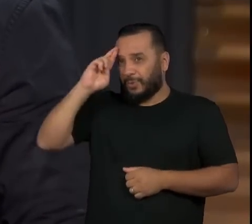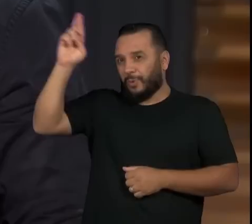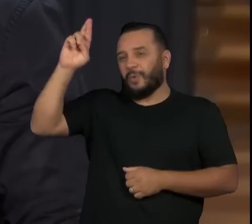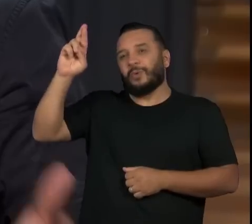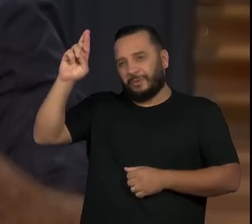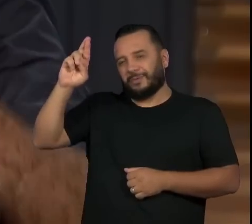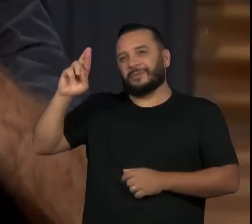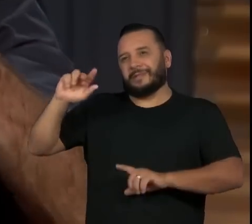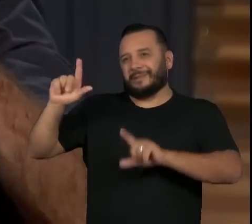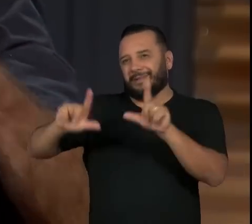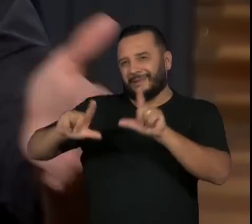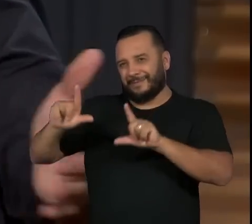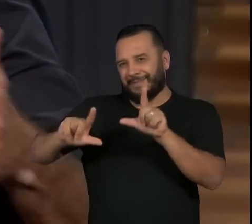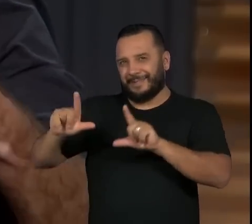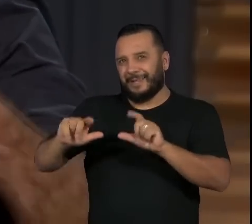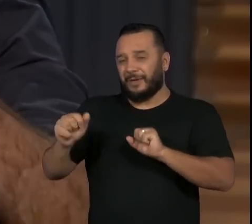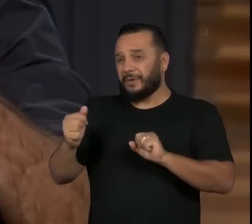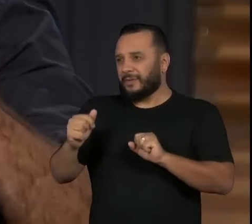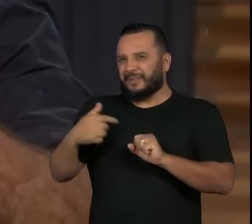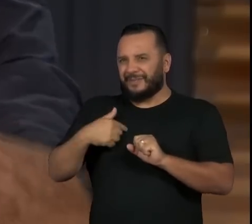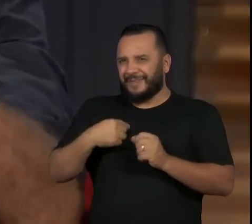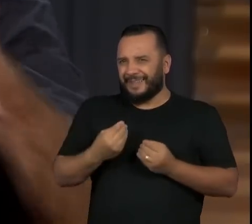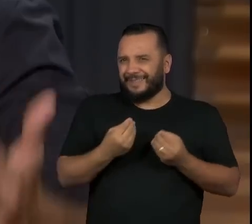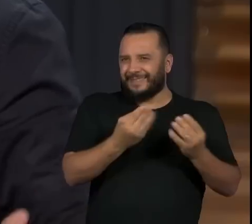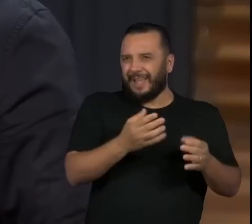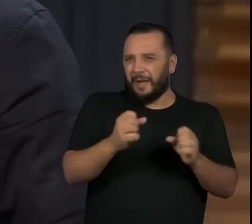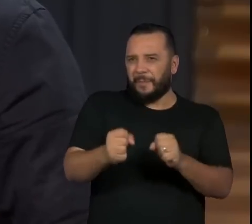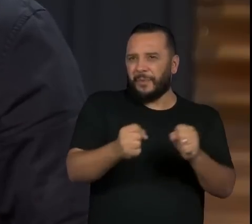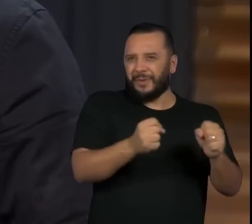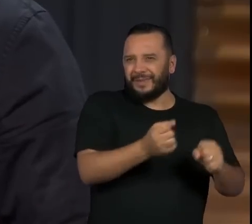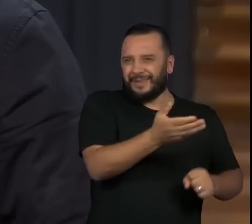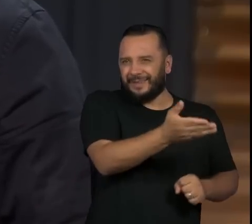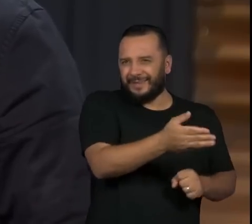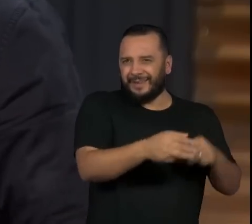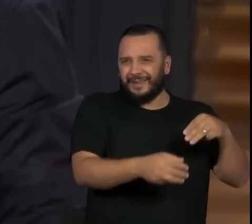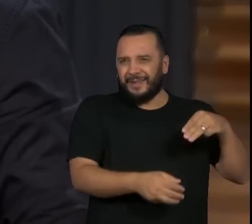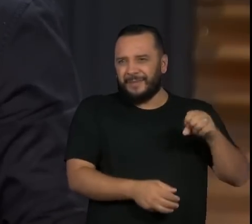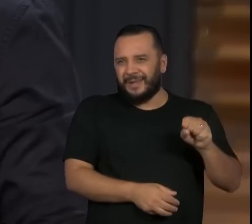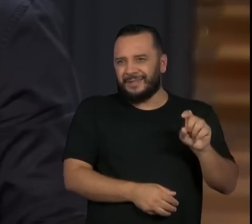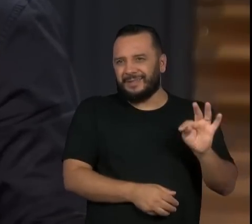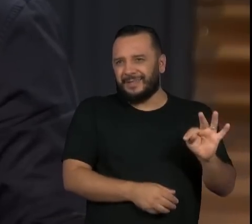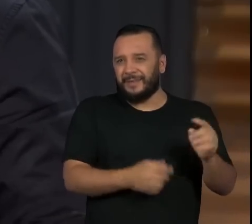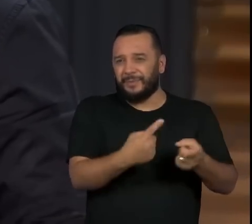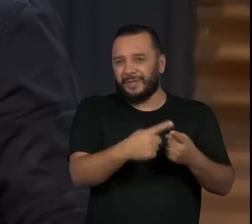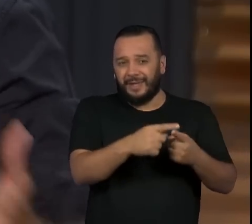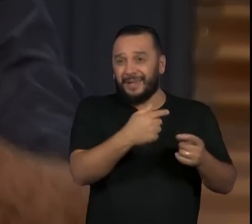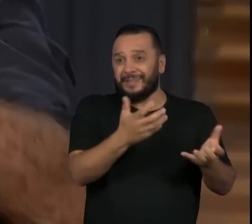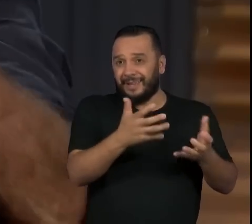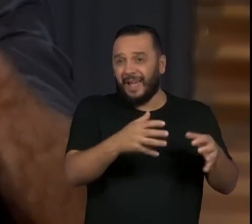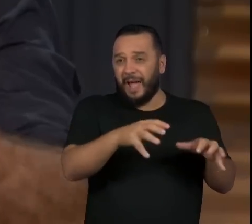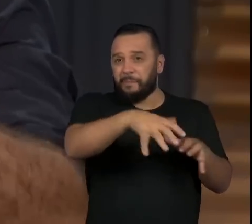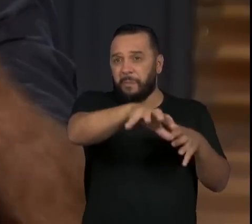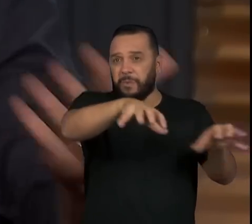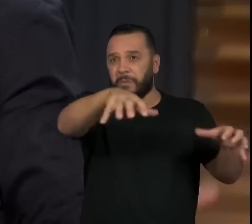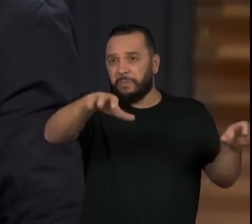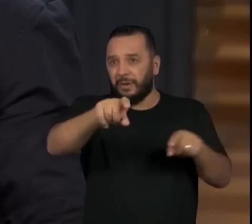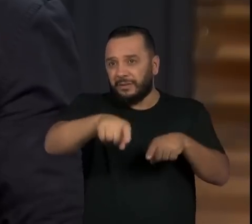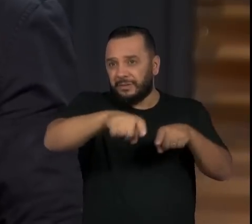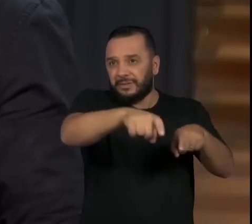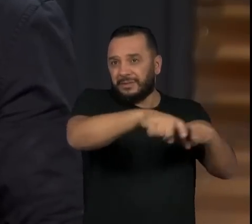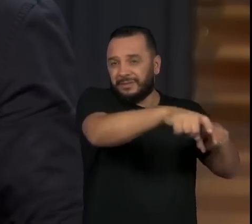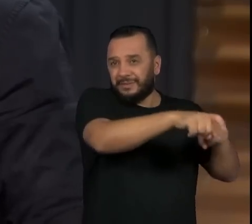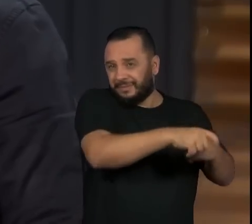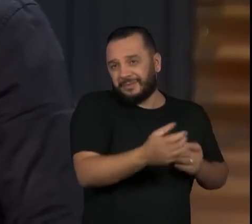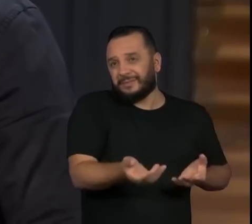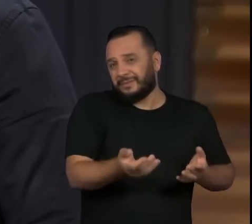essas pessoas dar poder para um grupo que quer redividir poder e terras no Brasil. Agora, então eu convido as pessoas a conhecer